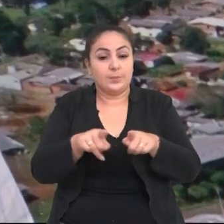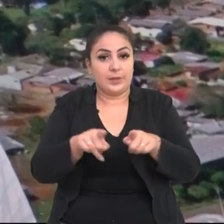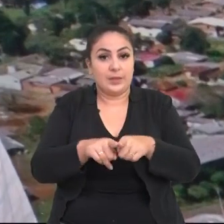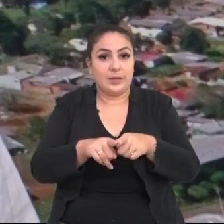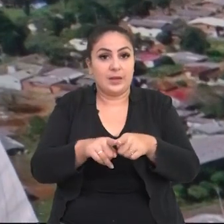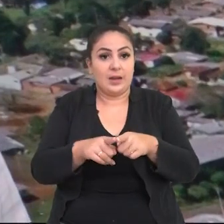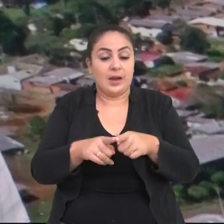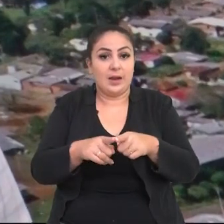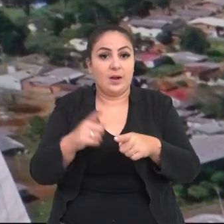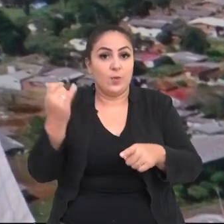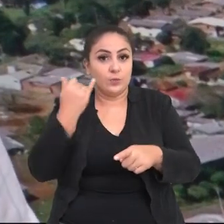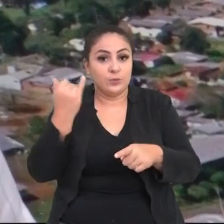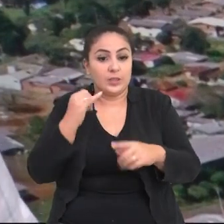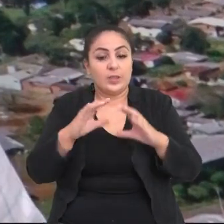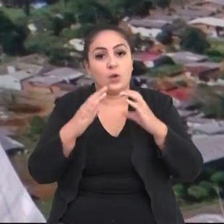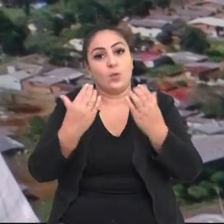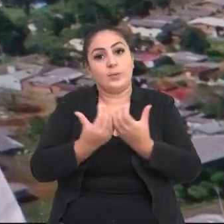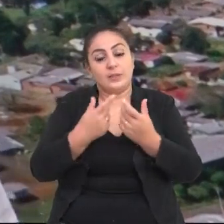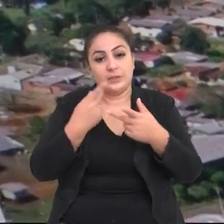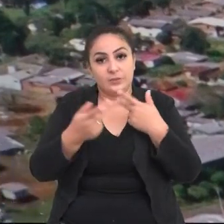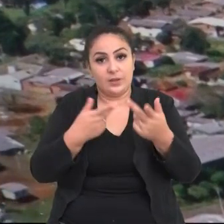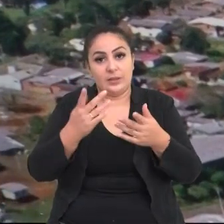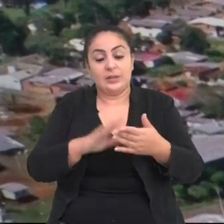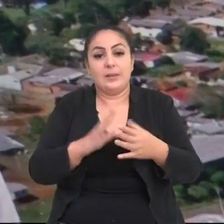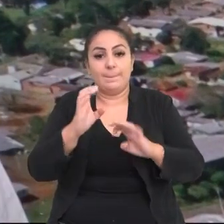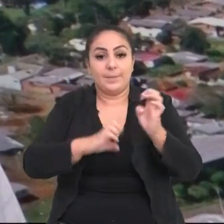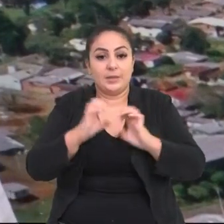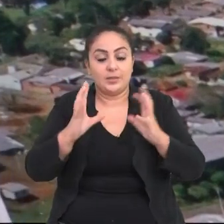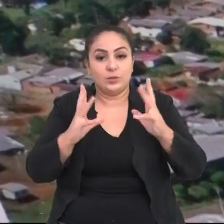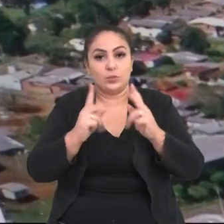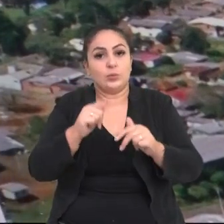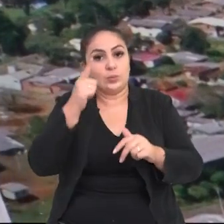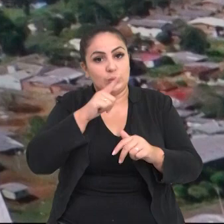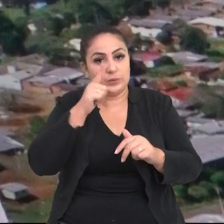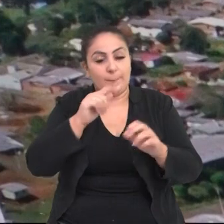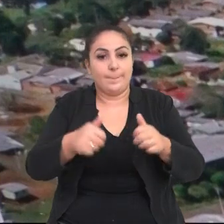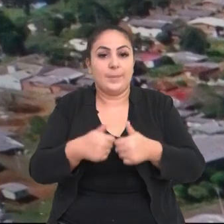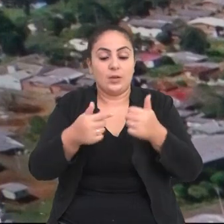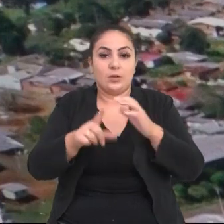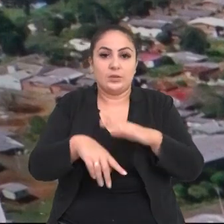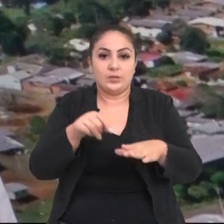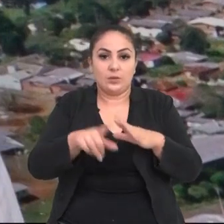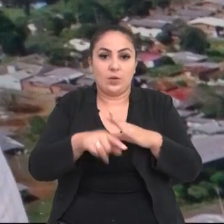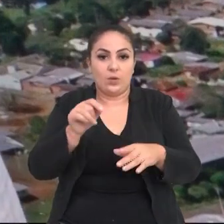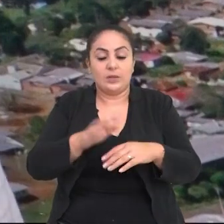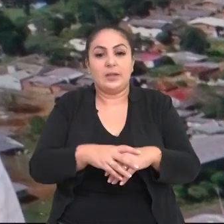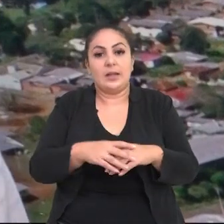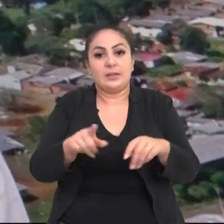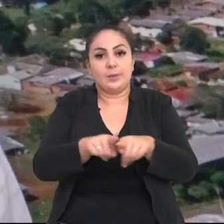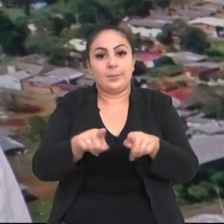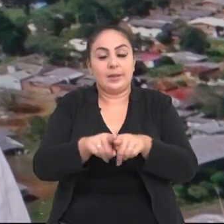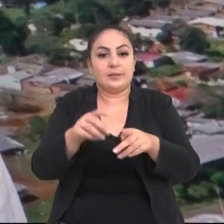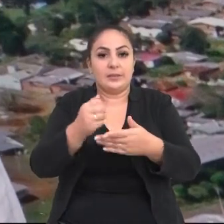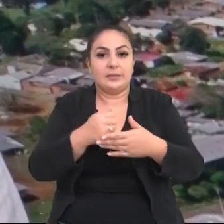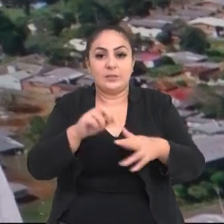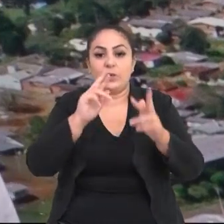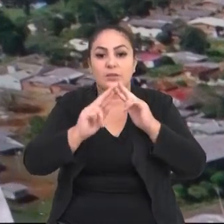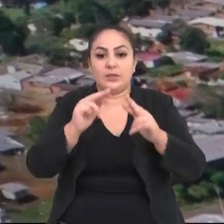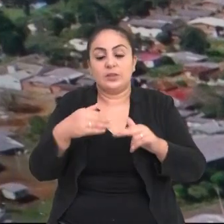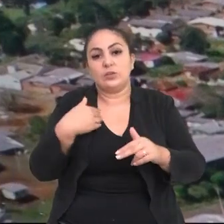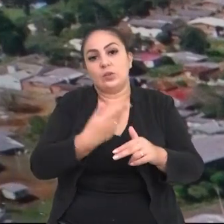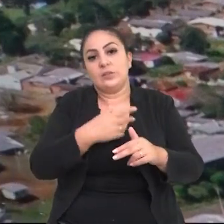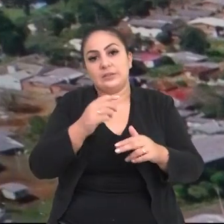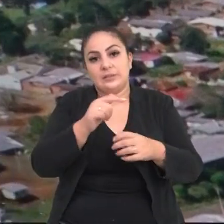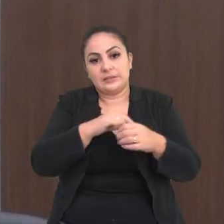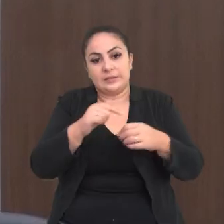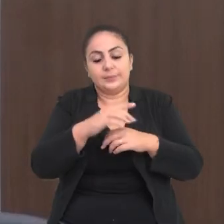ouvir aquilo que a comunidade coloca, os empresários, para poder tomar a melhor decisão e trazer sempre o resultado para a